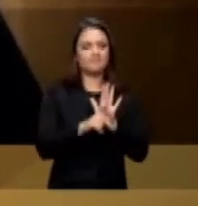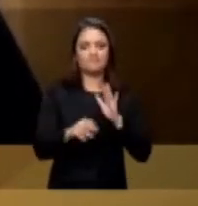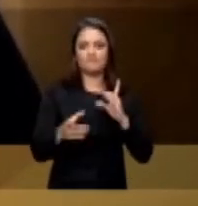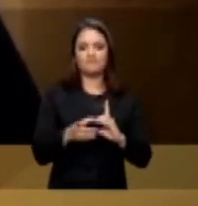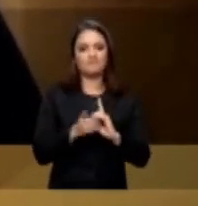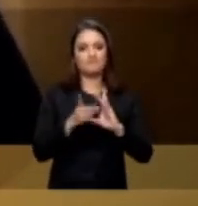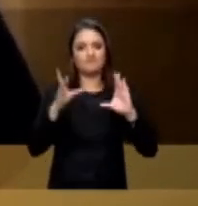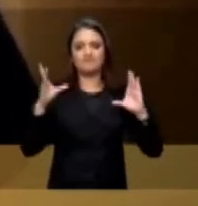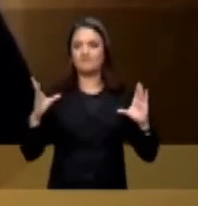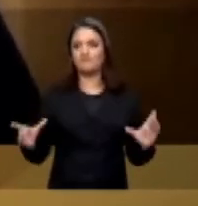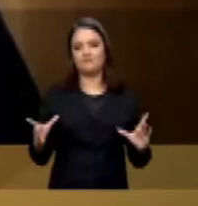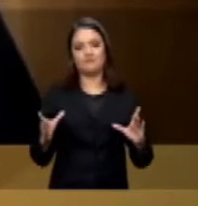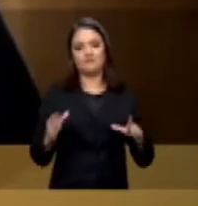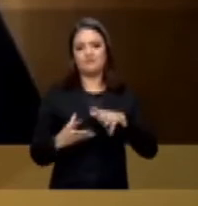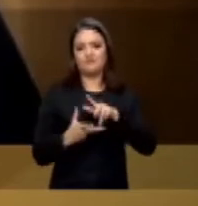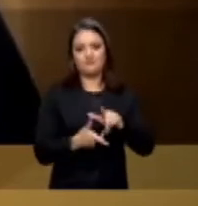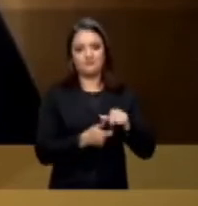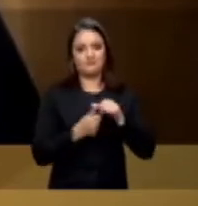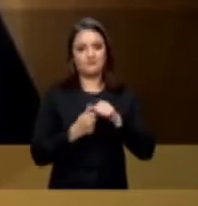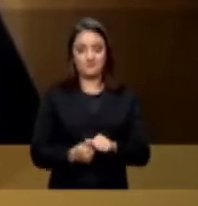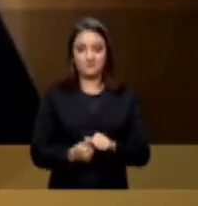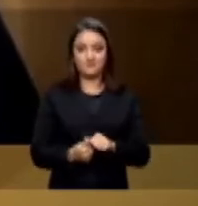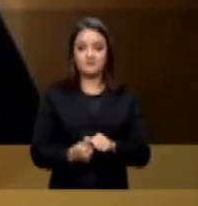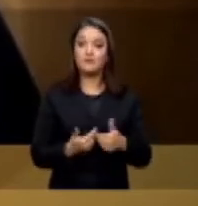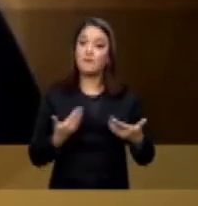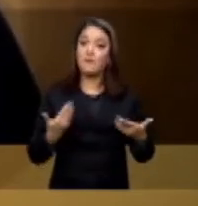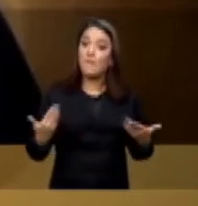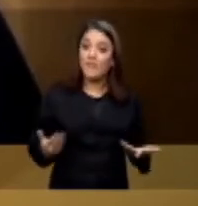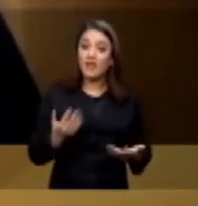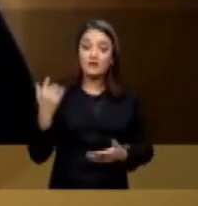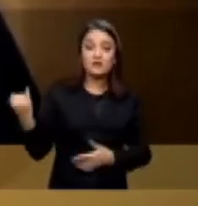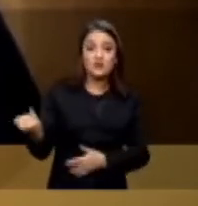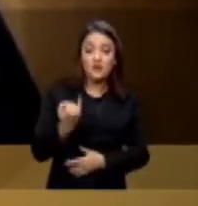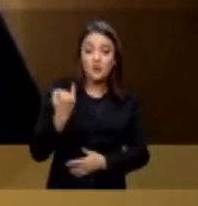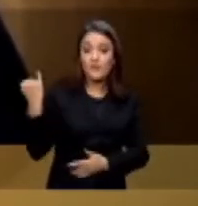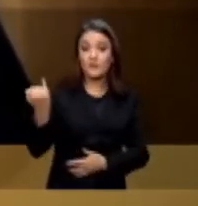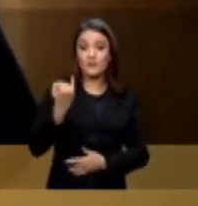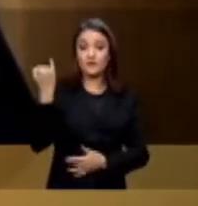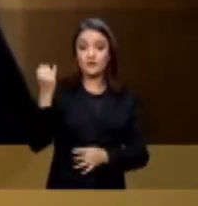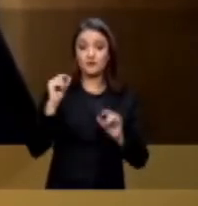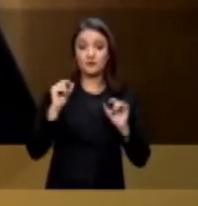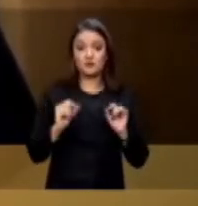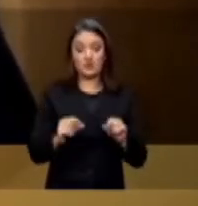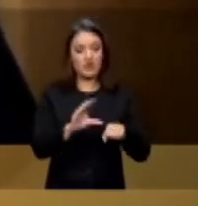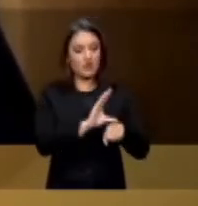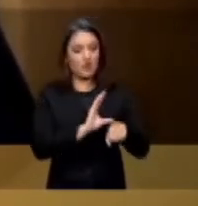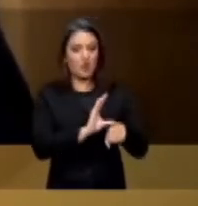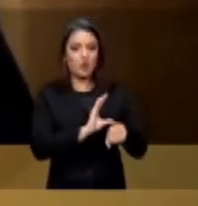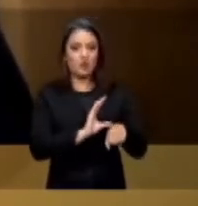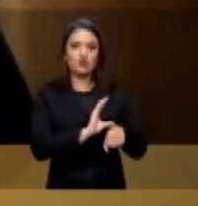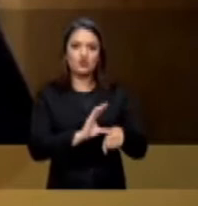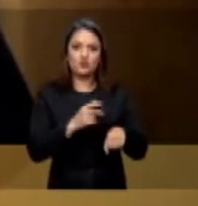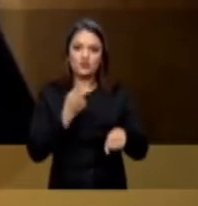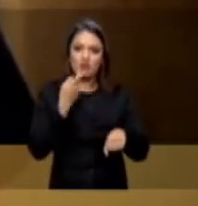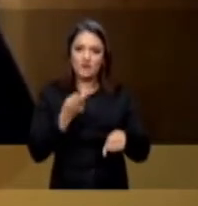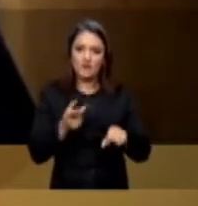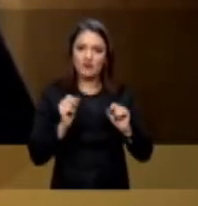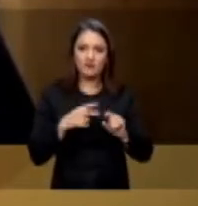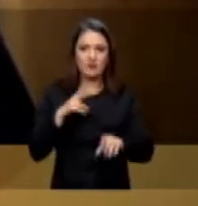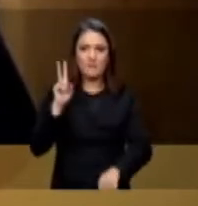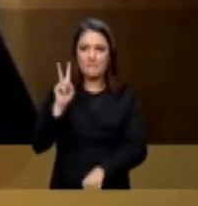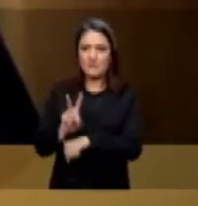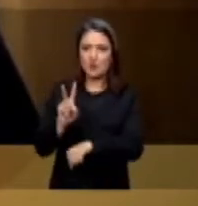democracia universal. É um patrimônio tão sagrado que o Constituinte deu